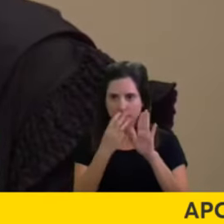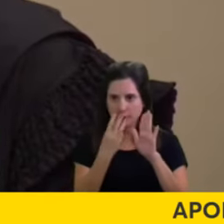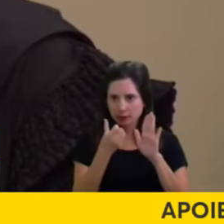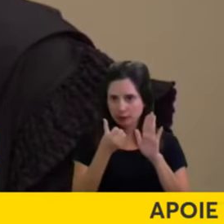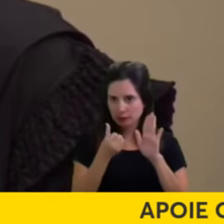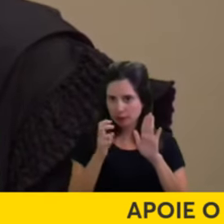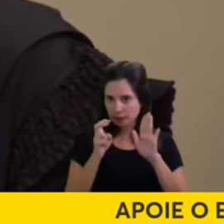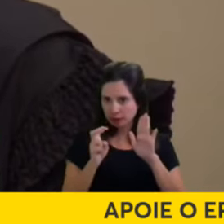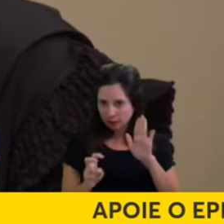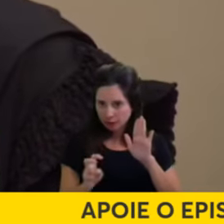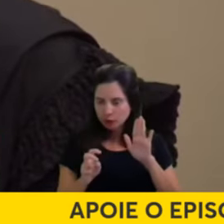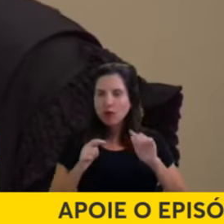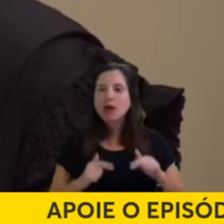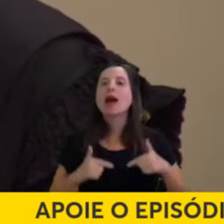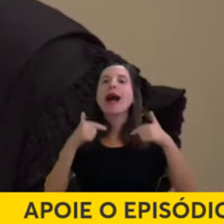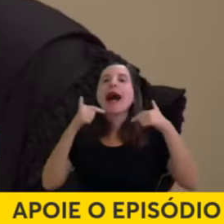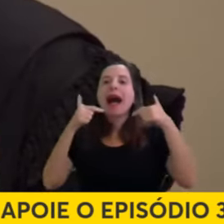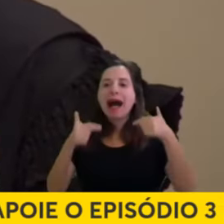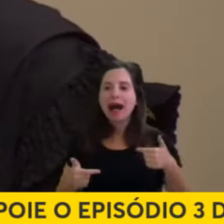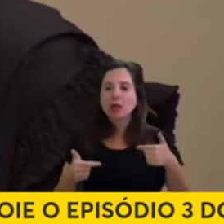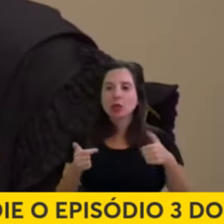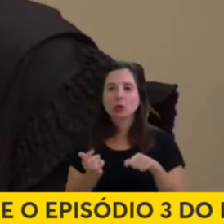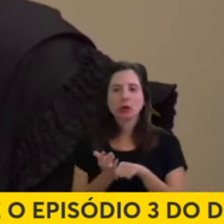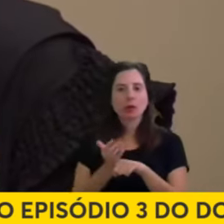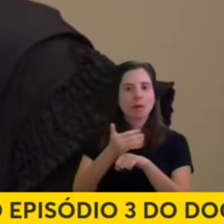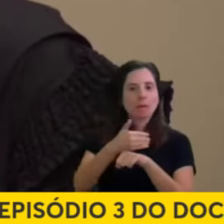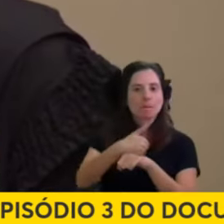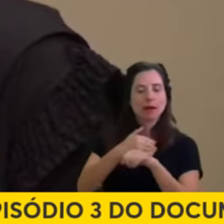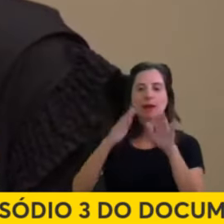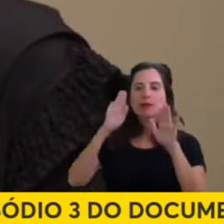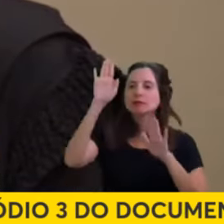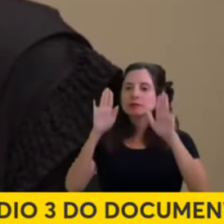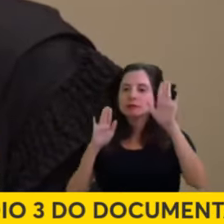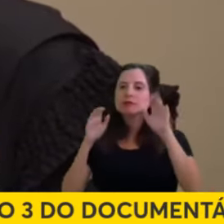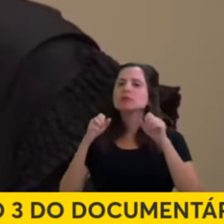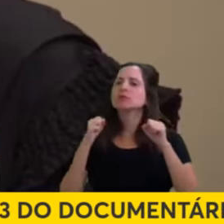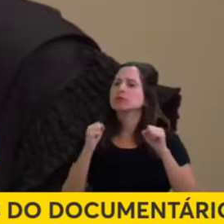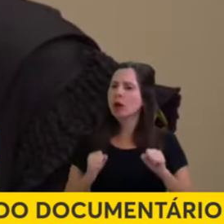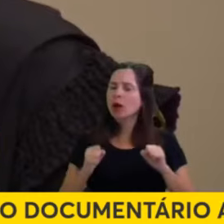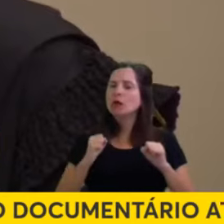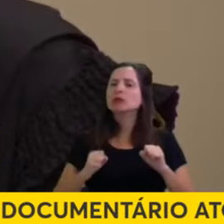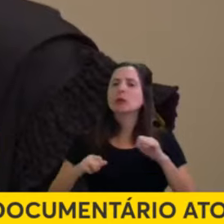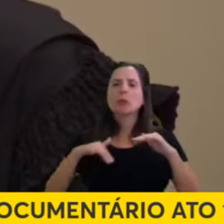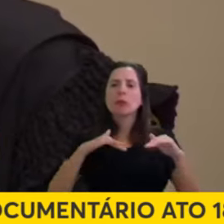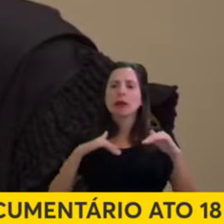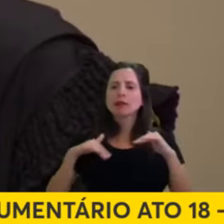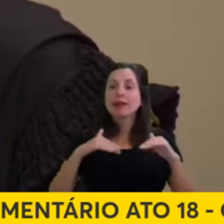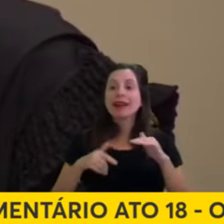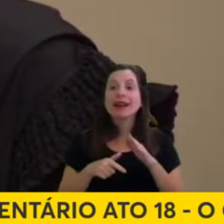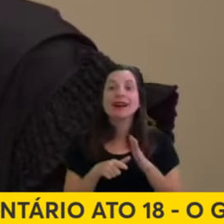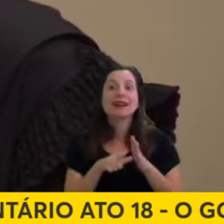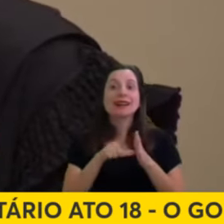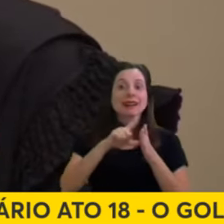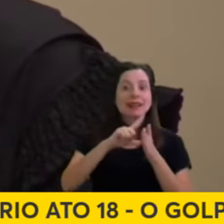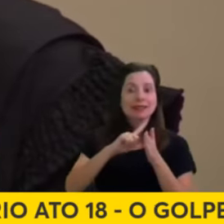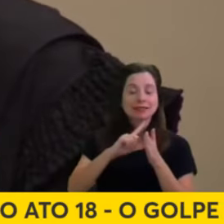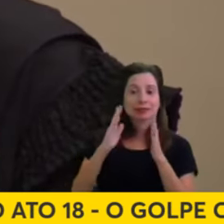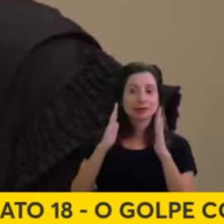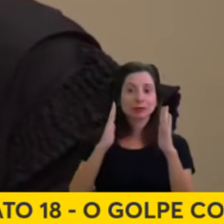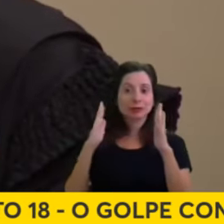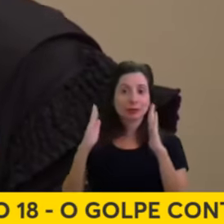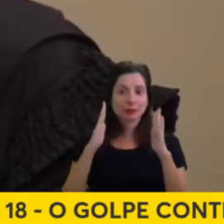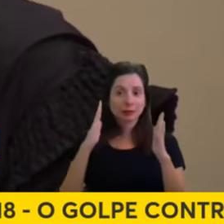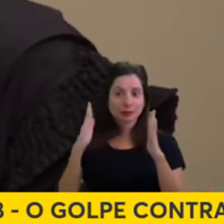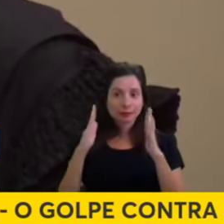denominados atos de pré-campanha que podem ser comprendidos como manifestações que ocorrem ainda antes do período de registro das candidaturas e das